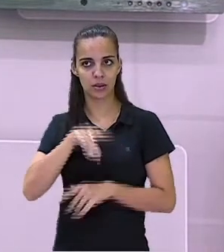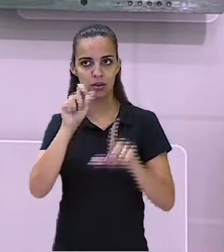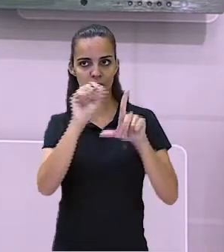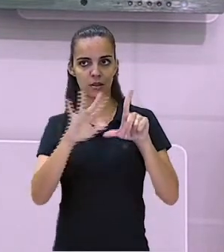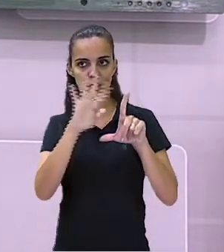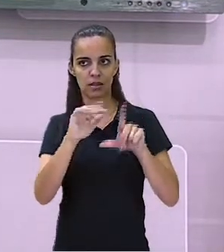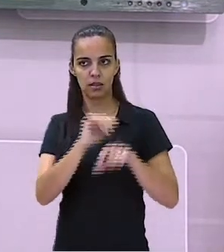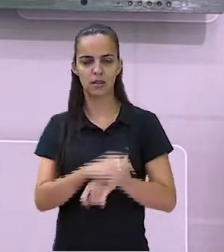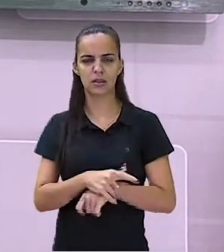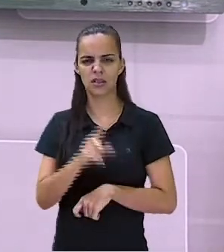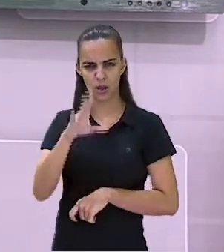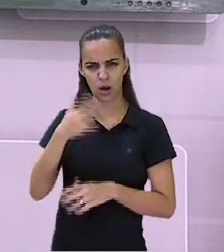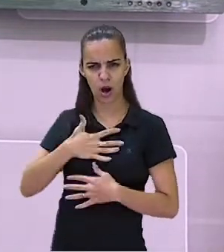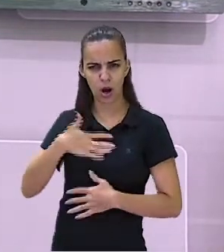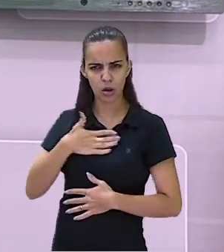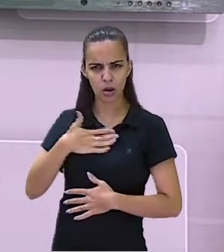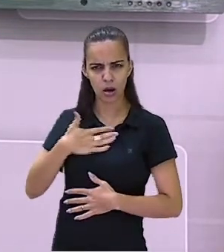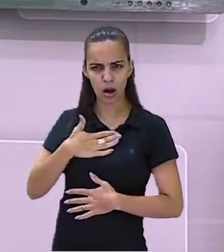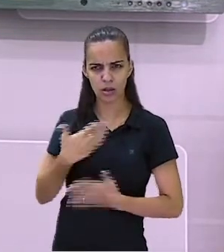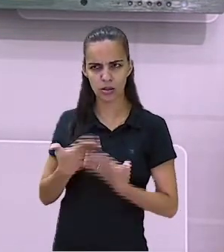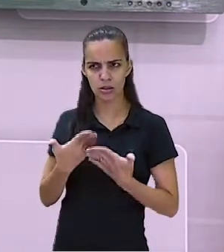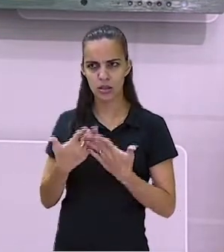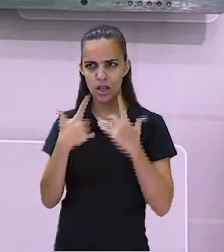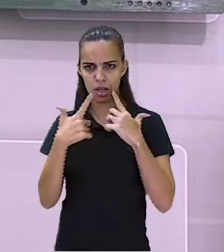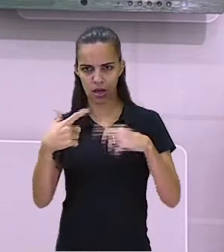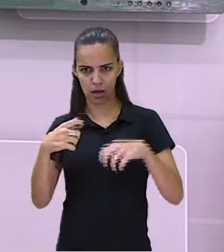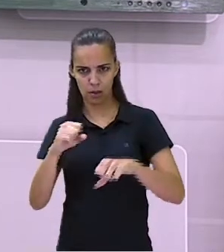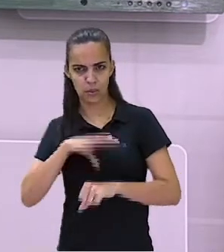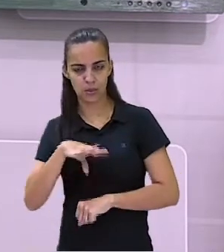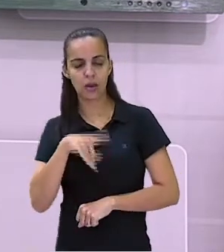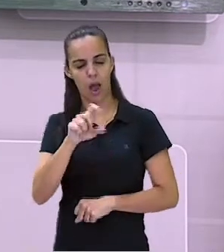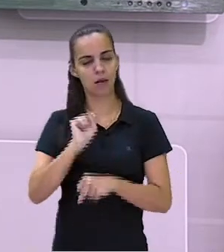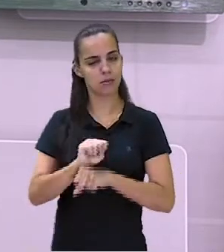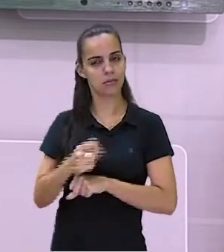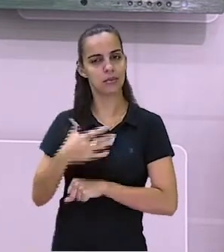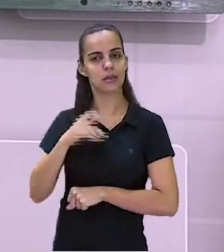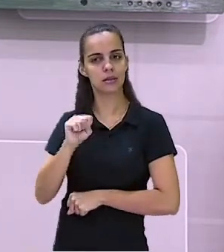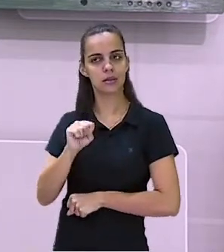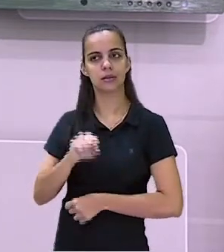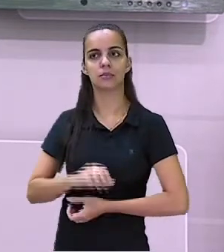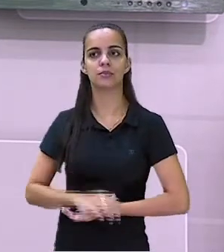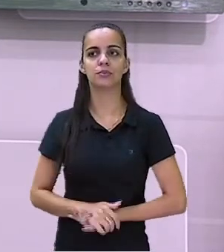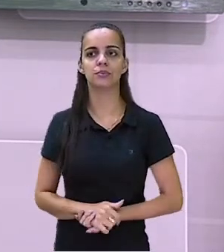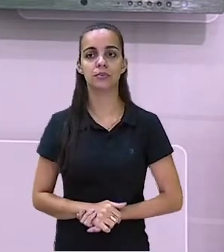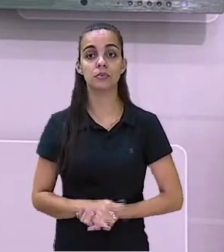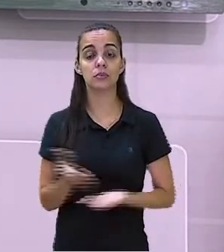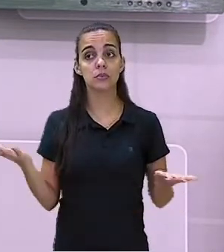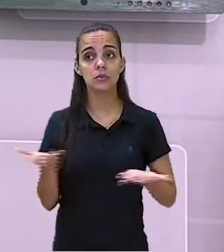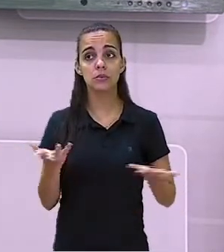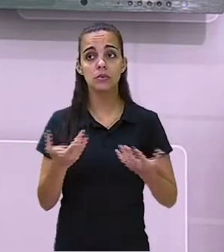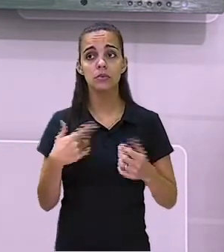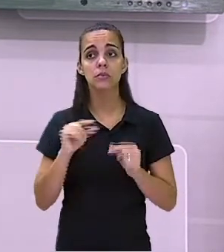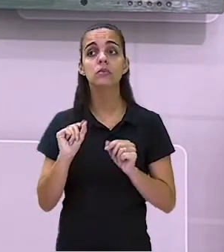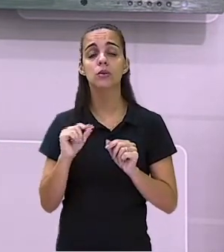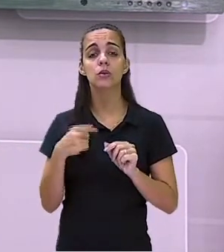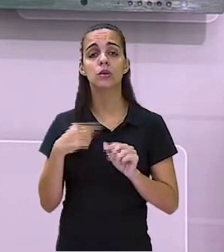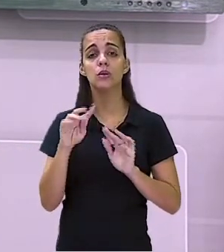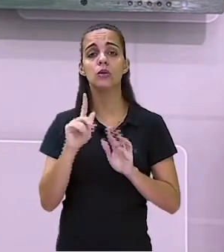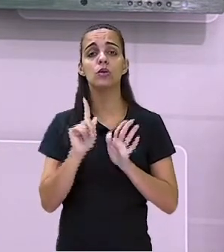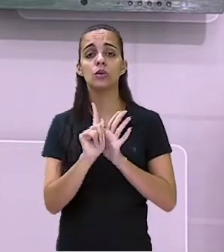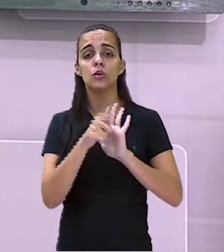estudar a língua portuguesa? Oh, espero que sim, hein? Então vamos lá. Hoje o nosso gênero vai